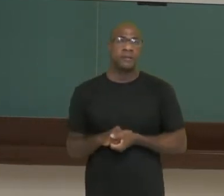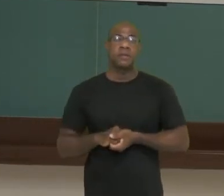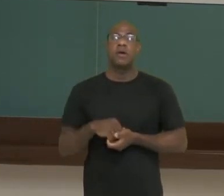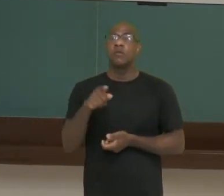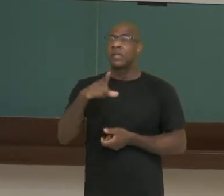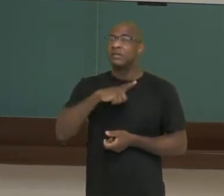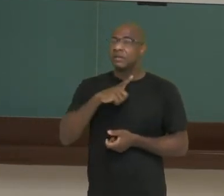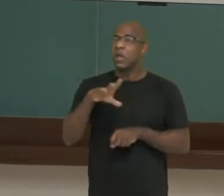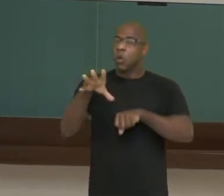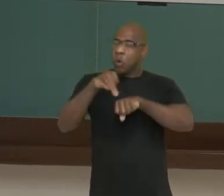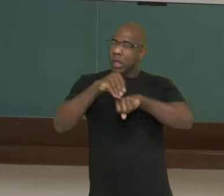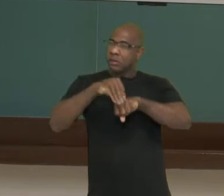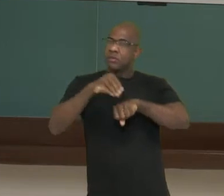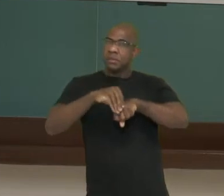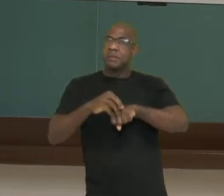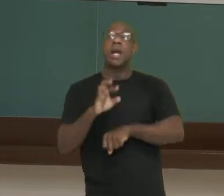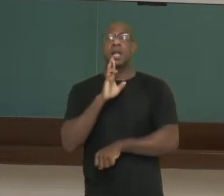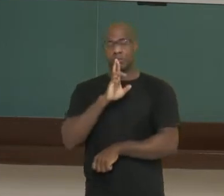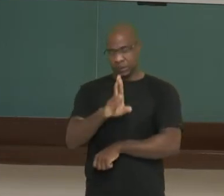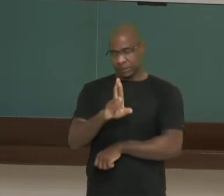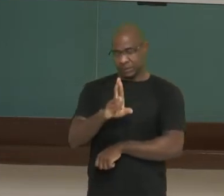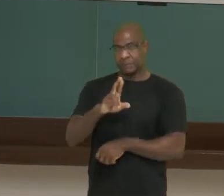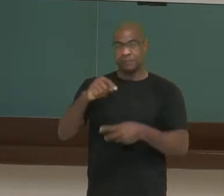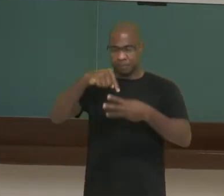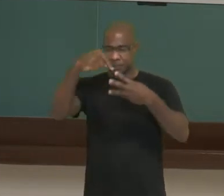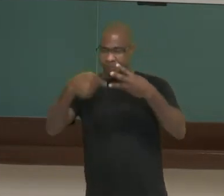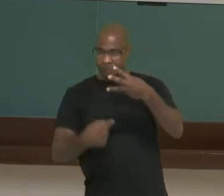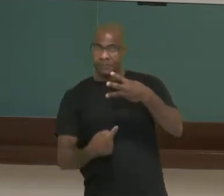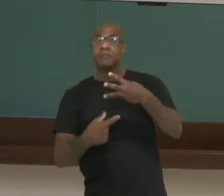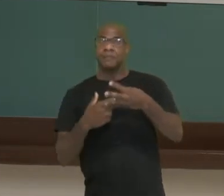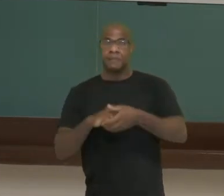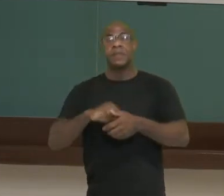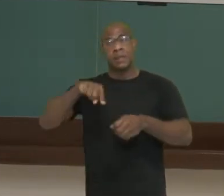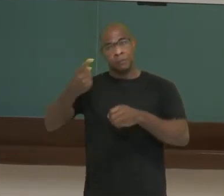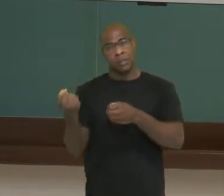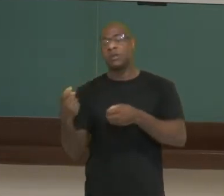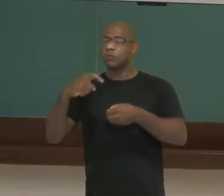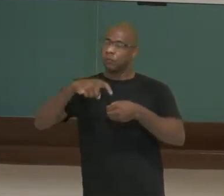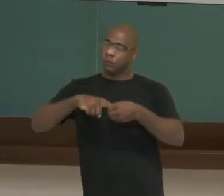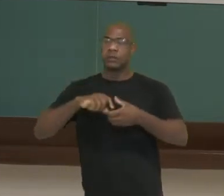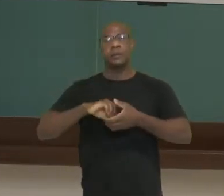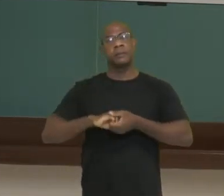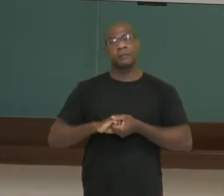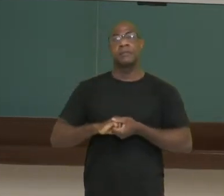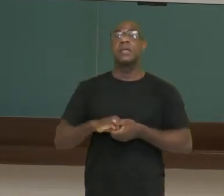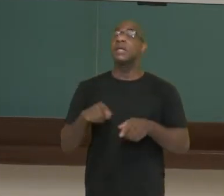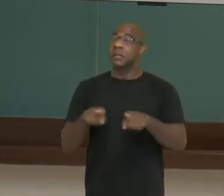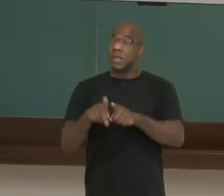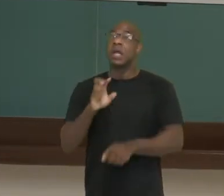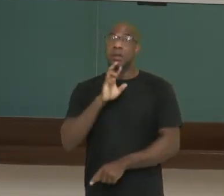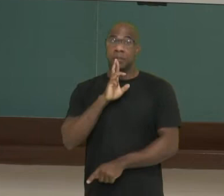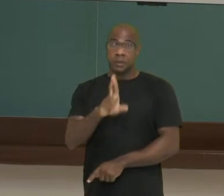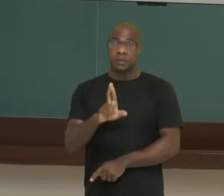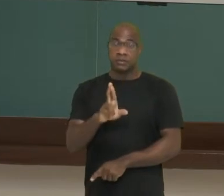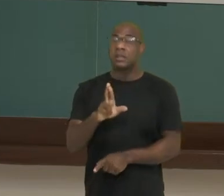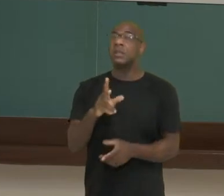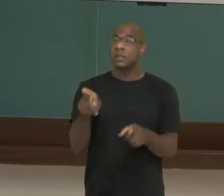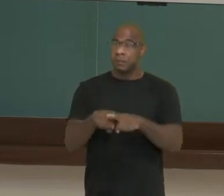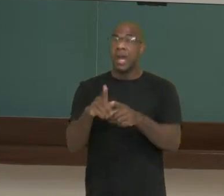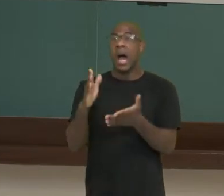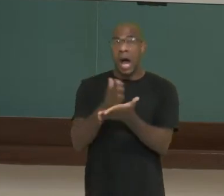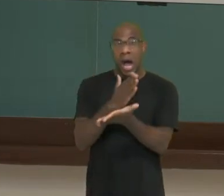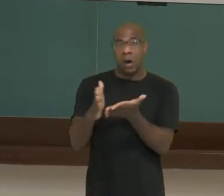tem de conhecimento para responder essas questões. Um instantinho e já voltamos a conferir e responder com alguma